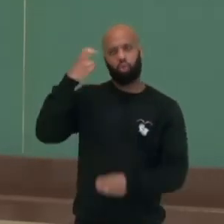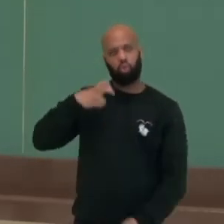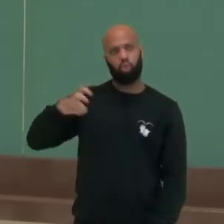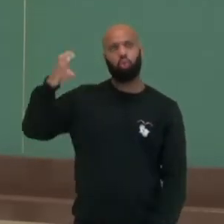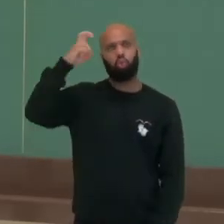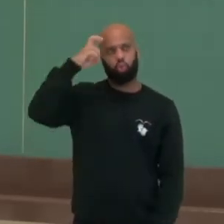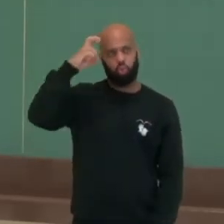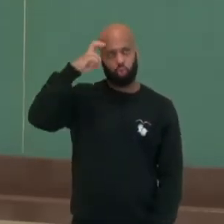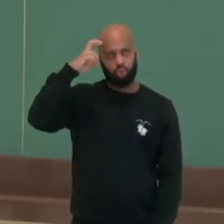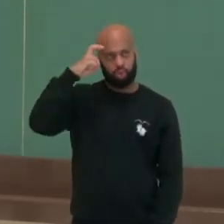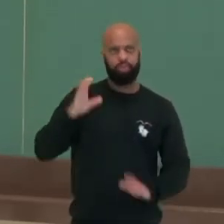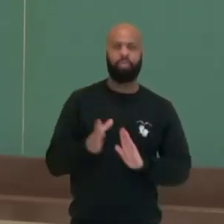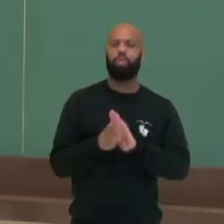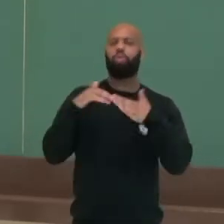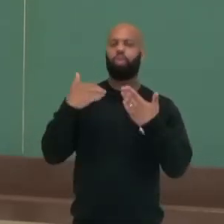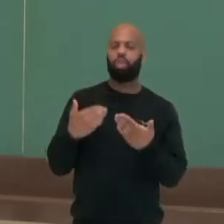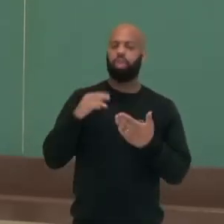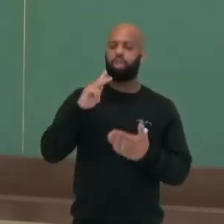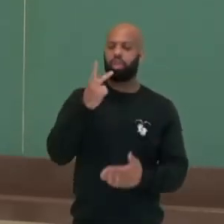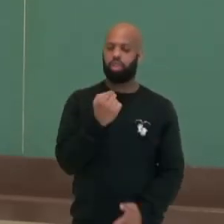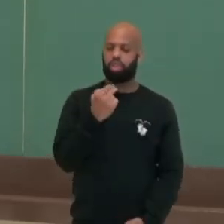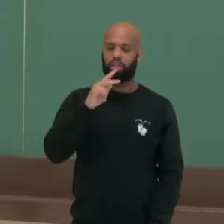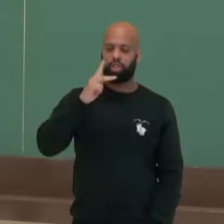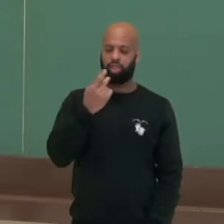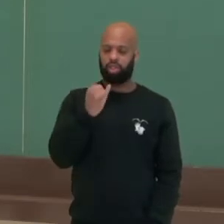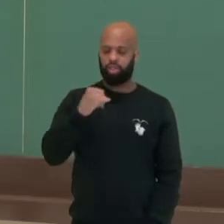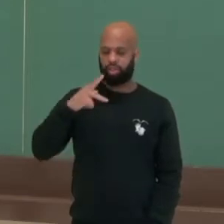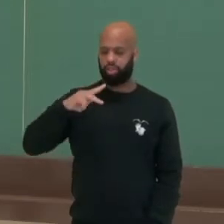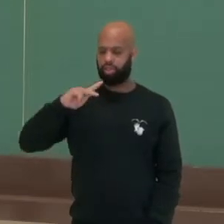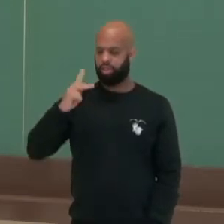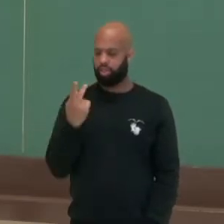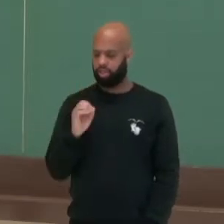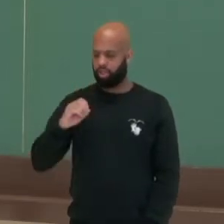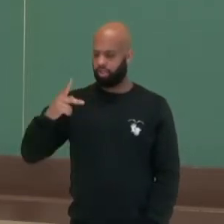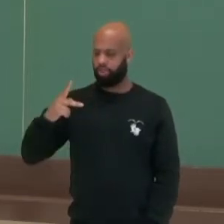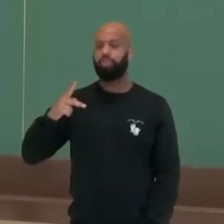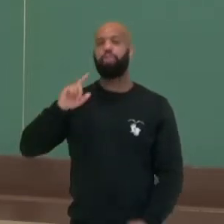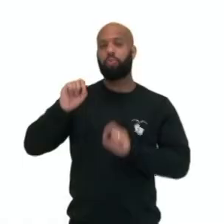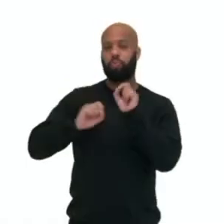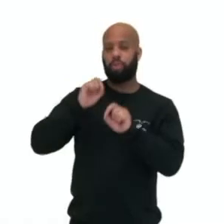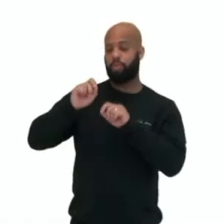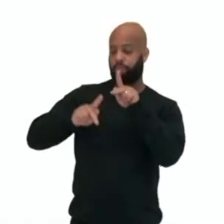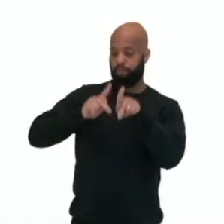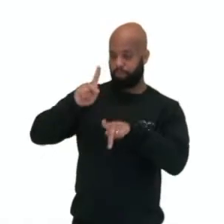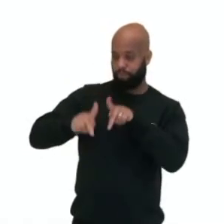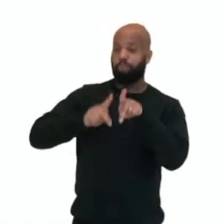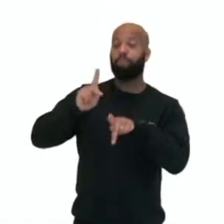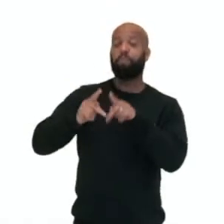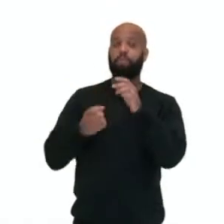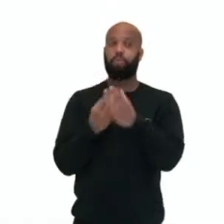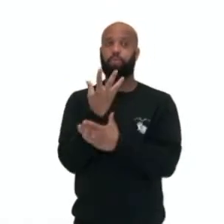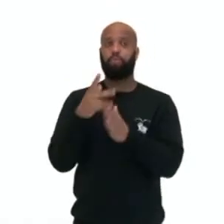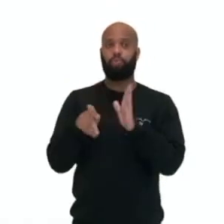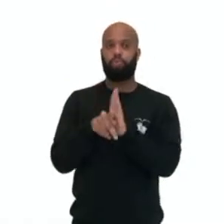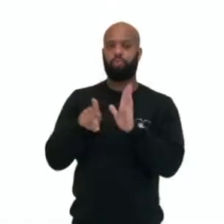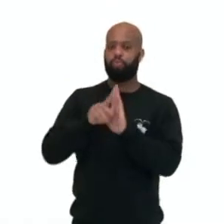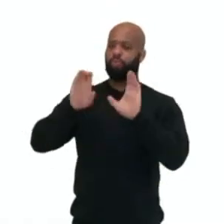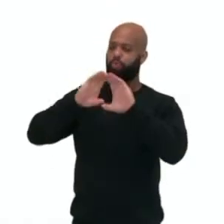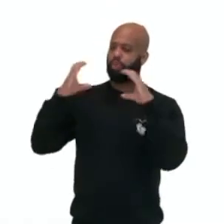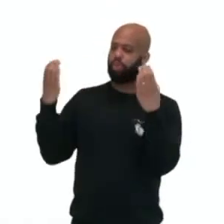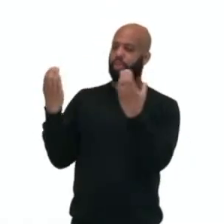popular. Então, o hip hop é uma cultura popular que surgiu entre as comunidades